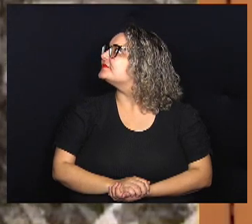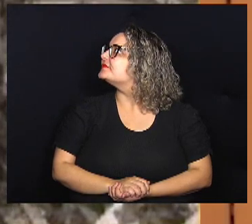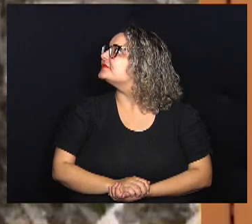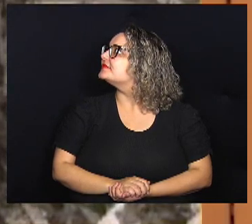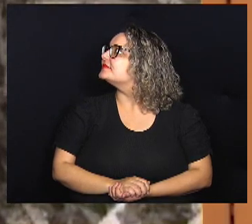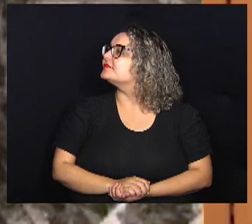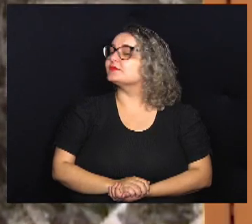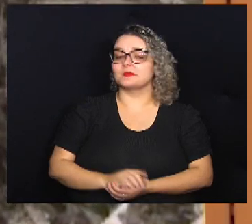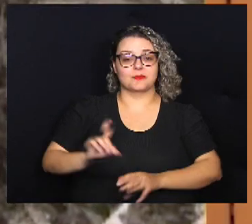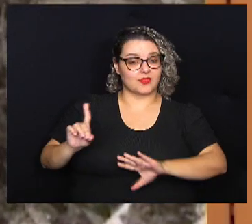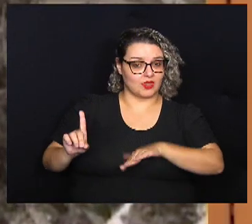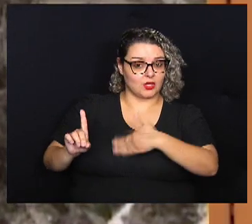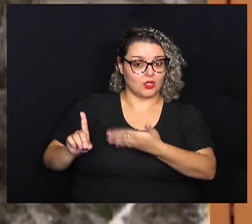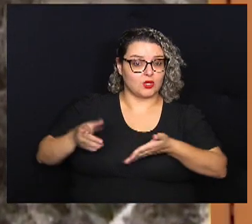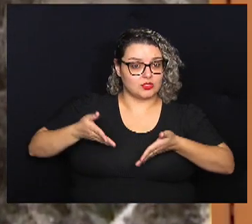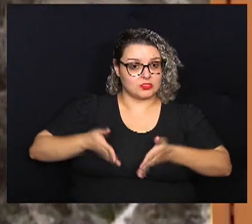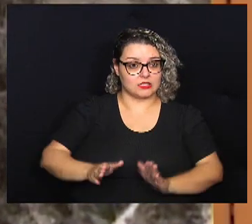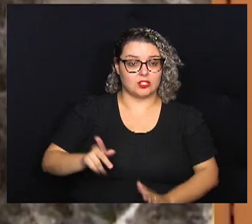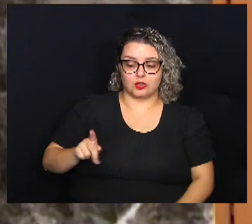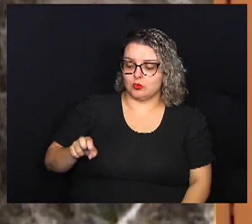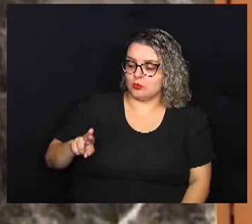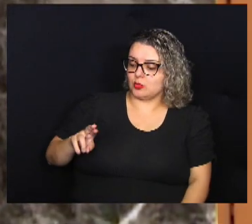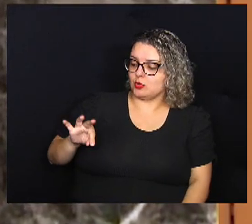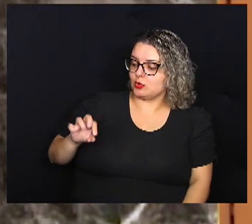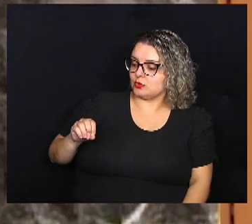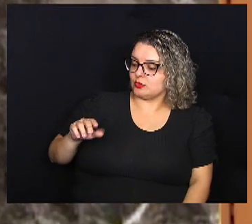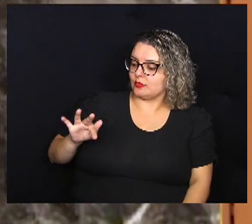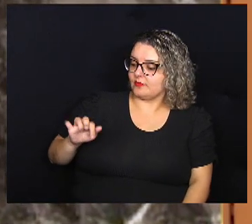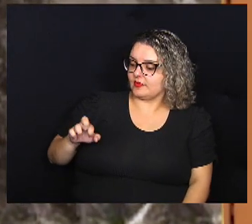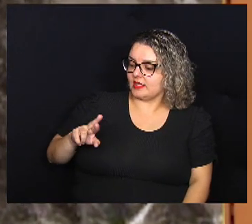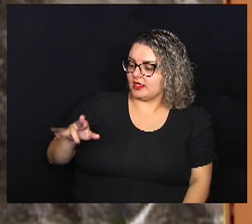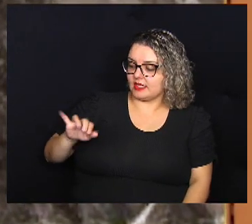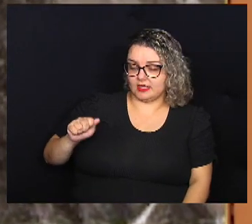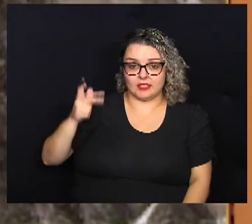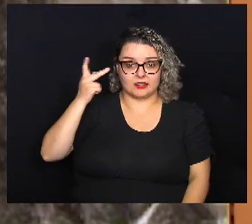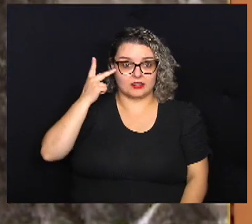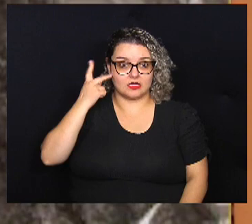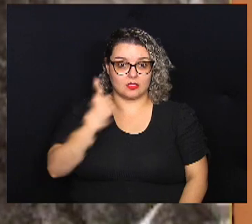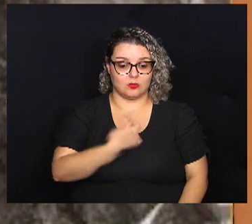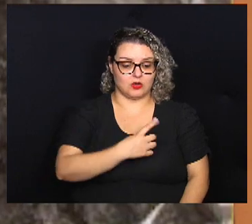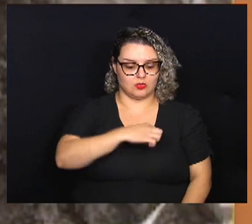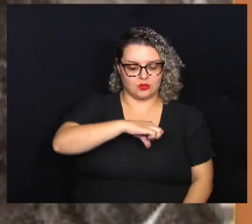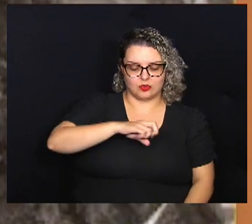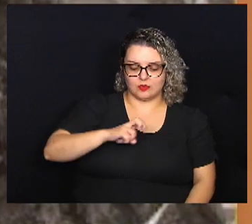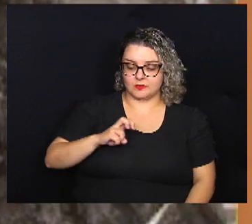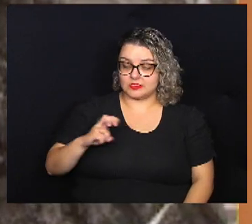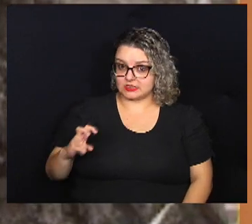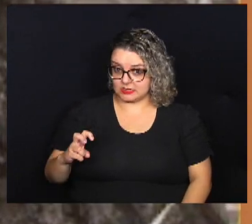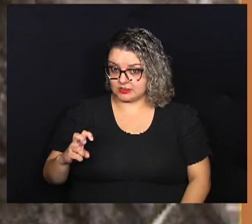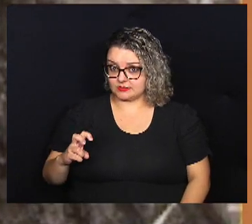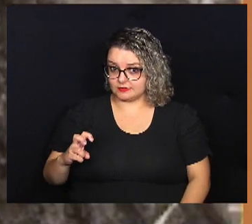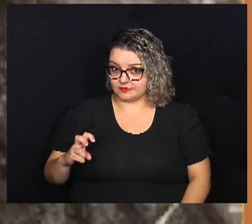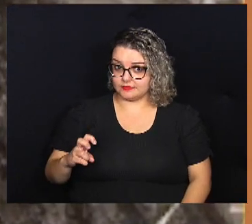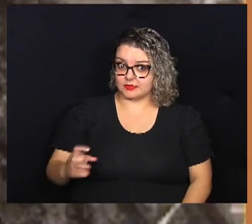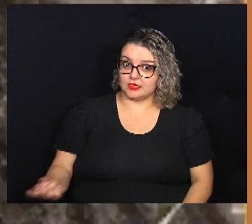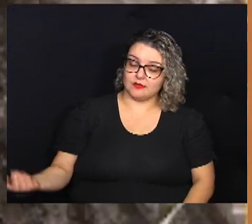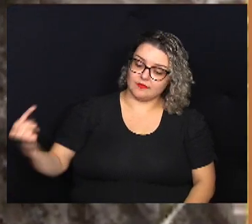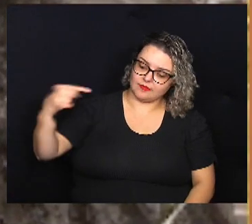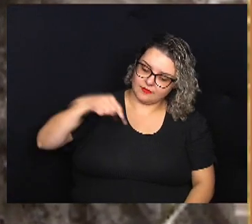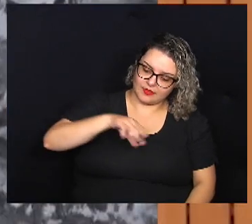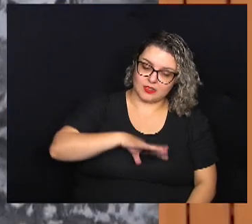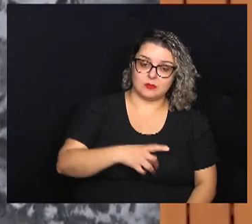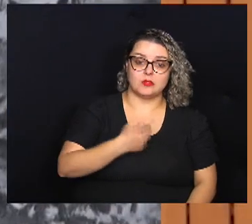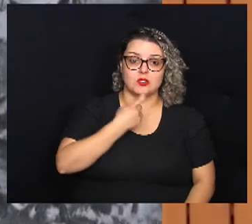O homenageado nasceu em Porto Ferreira, São Paulo, no ano de 1955. Veio a Campinas